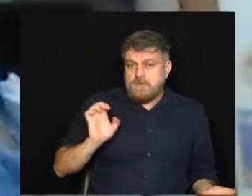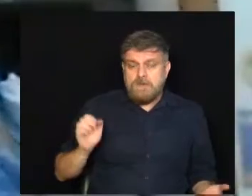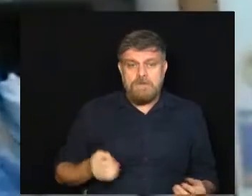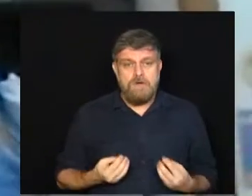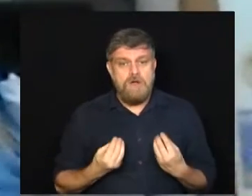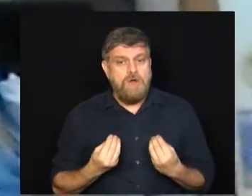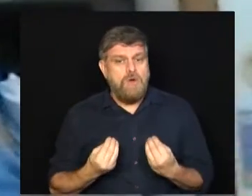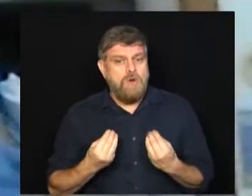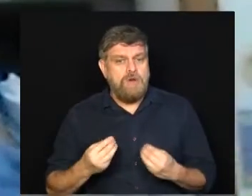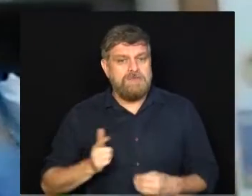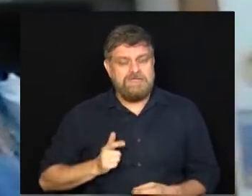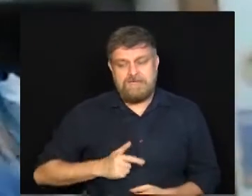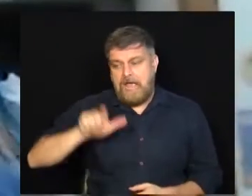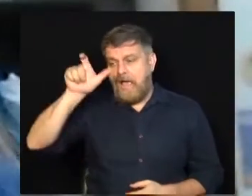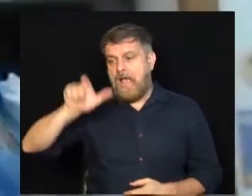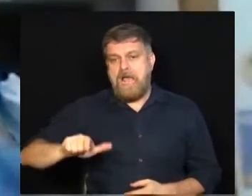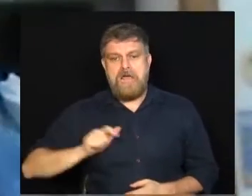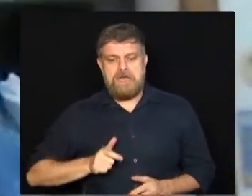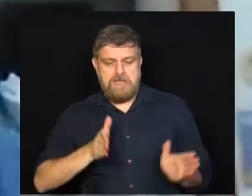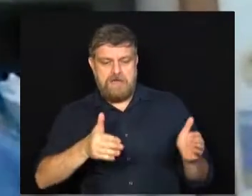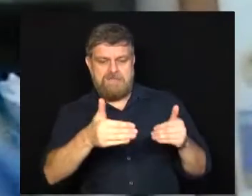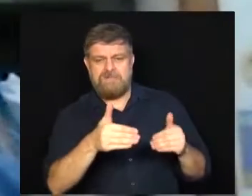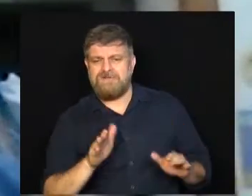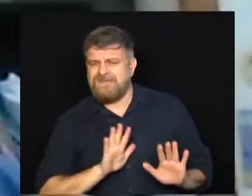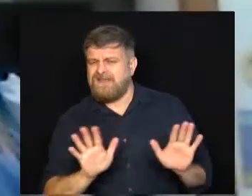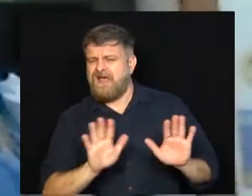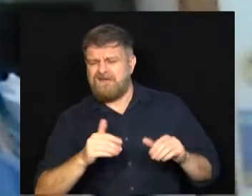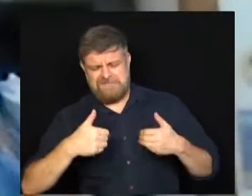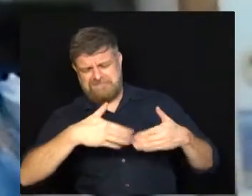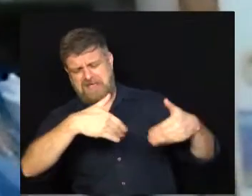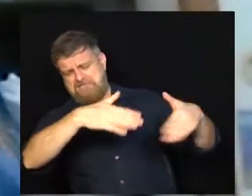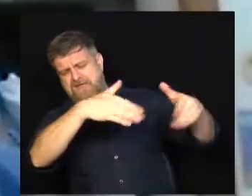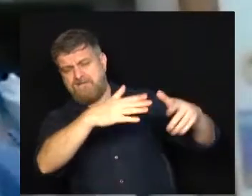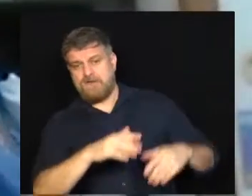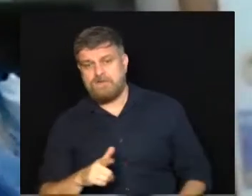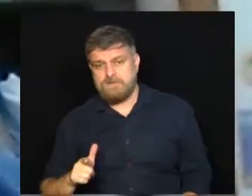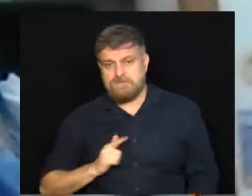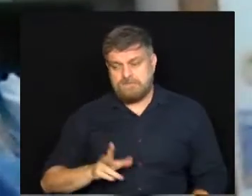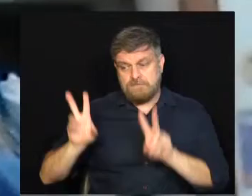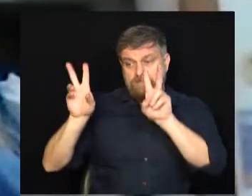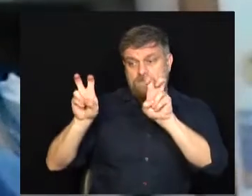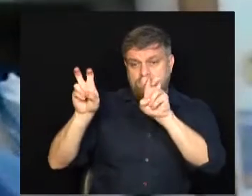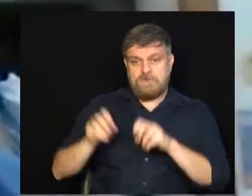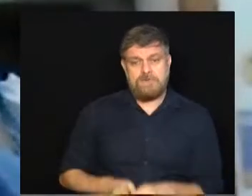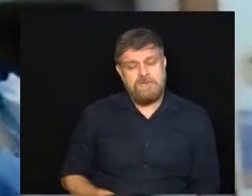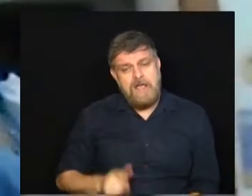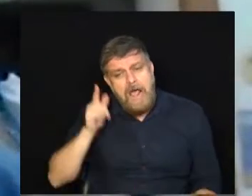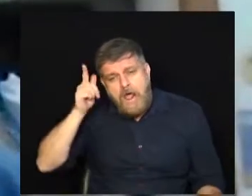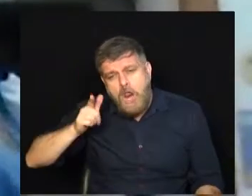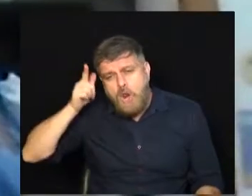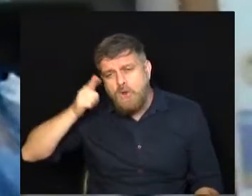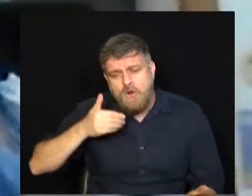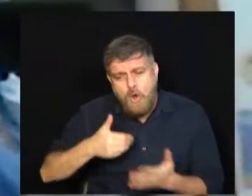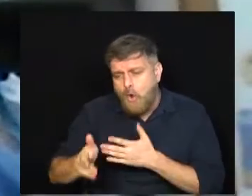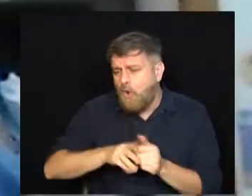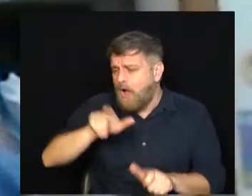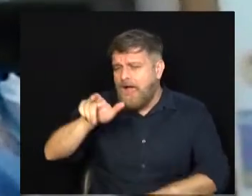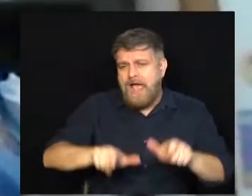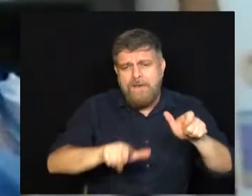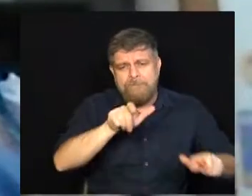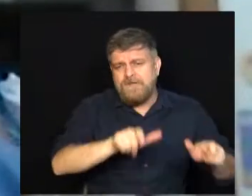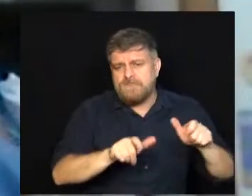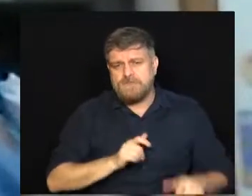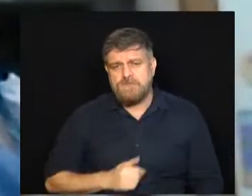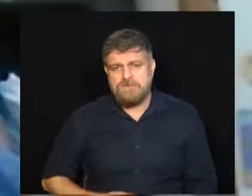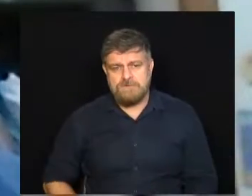que aquela história, desde que entre quatro paredes. Se entre quatro paredes que seria ato sexual, isso é óbvio, isso vale para qualquer um, tá no Código